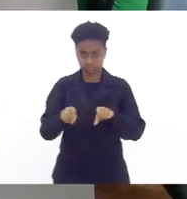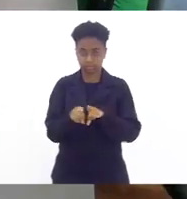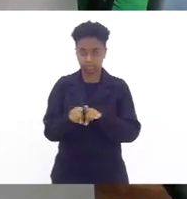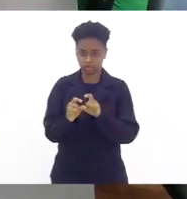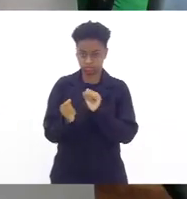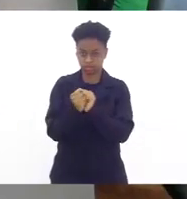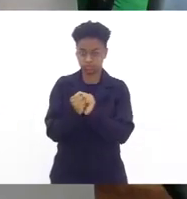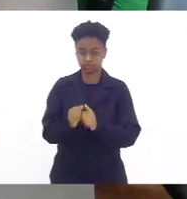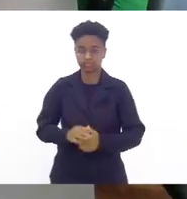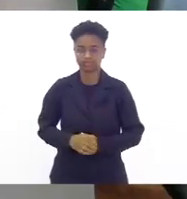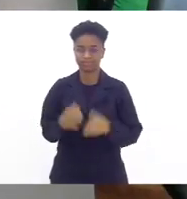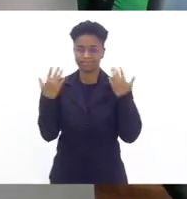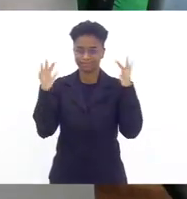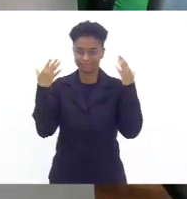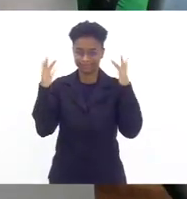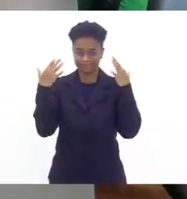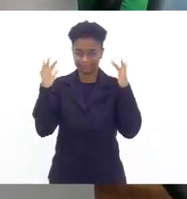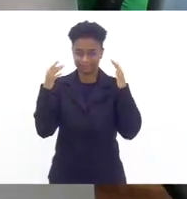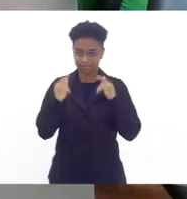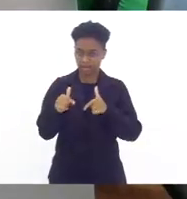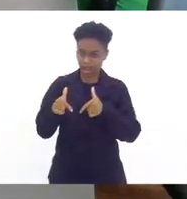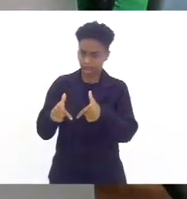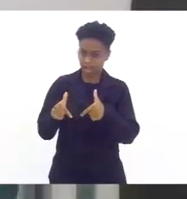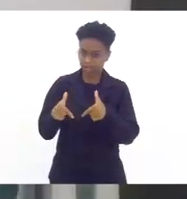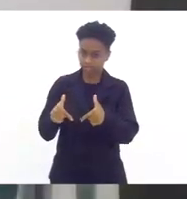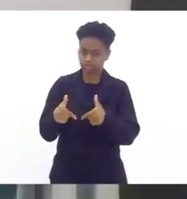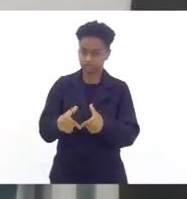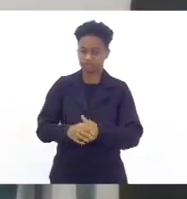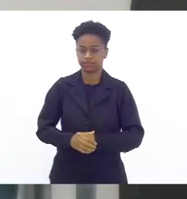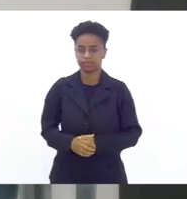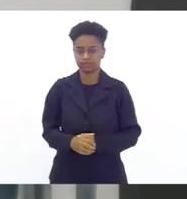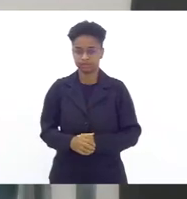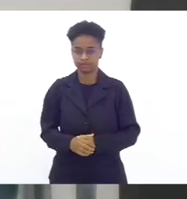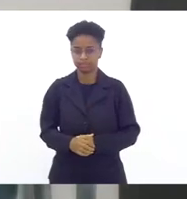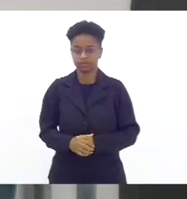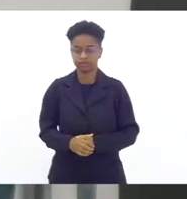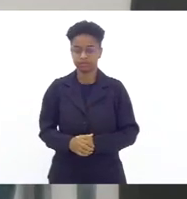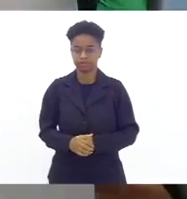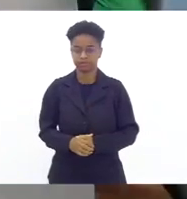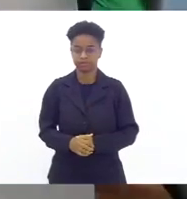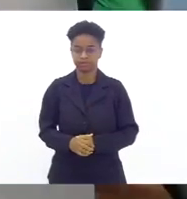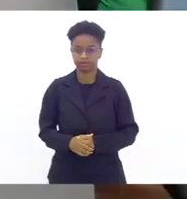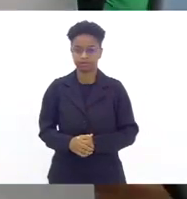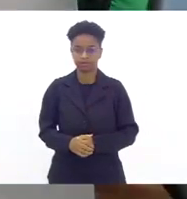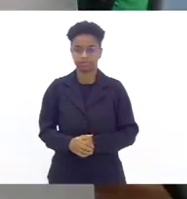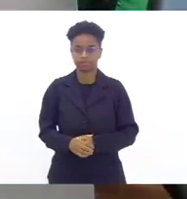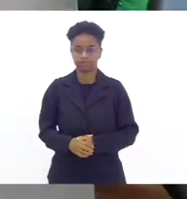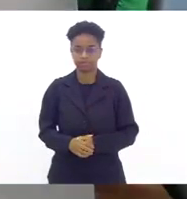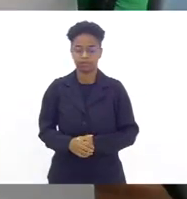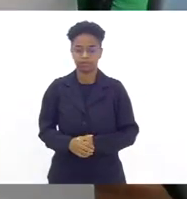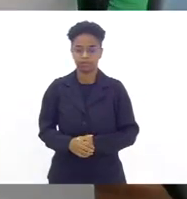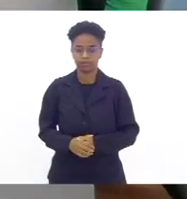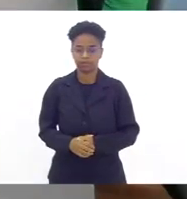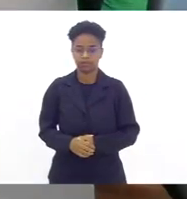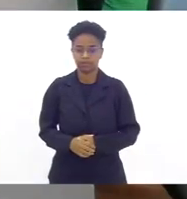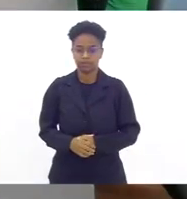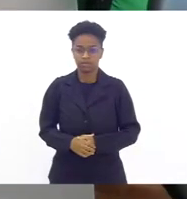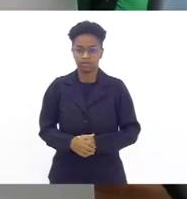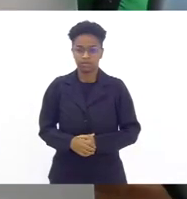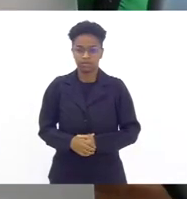também ativista fundamentada combativa e